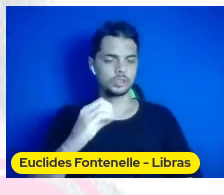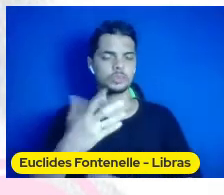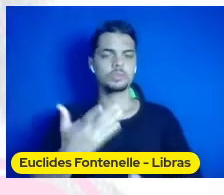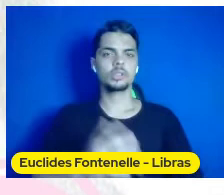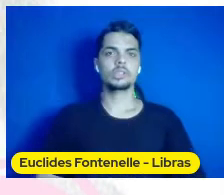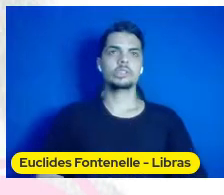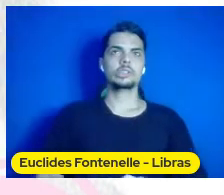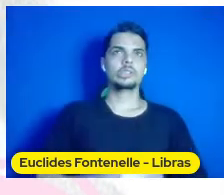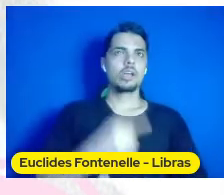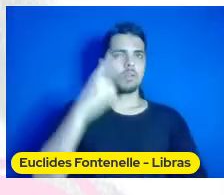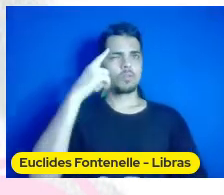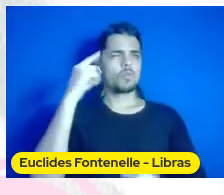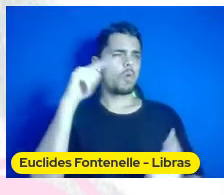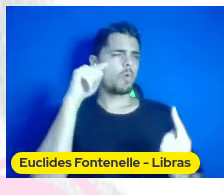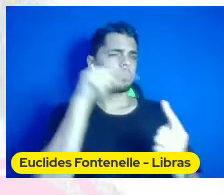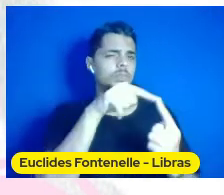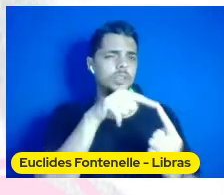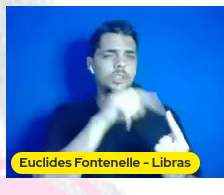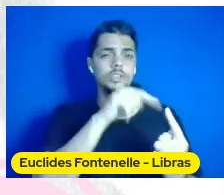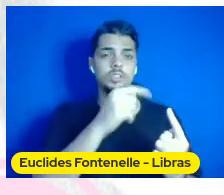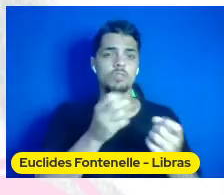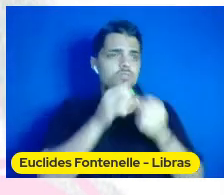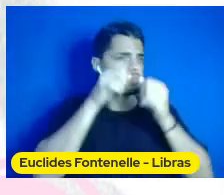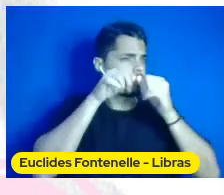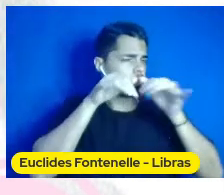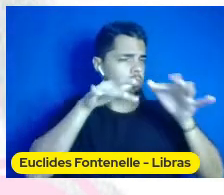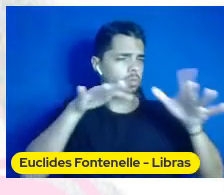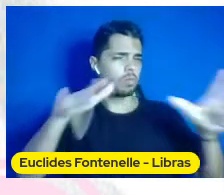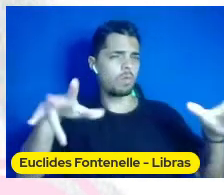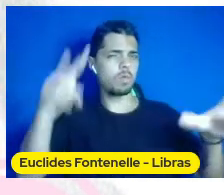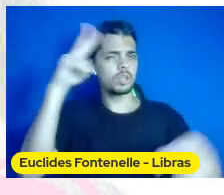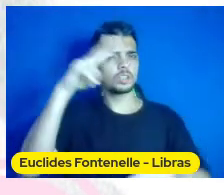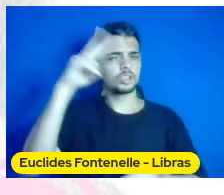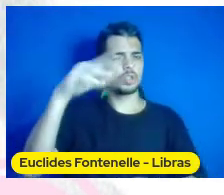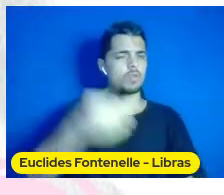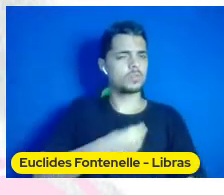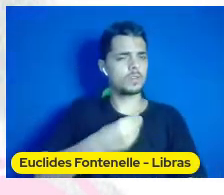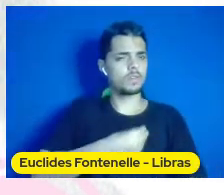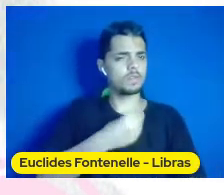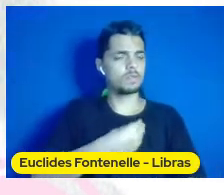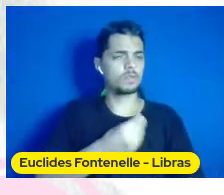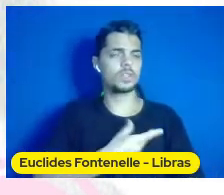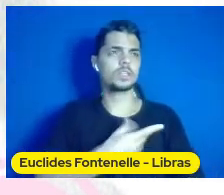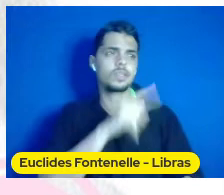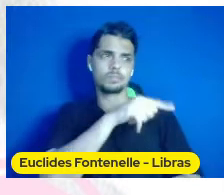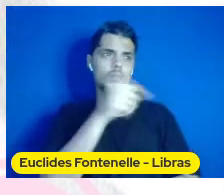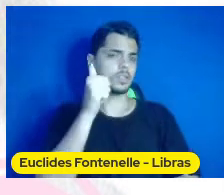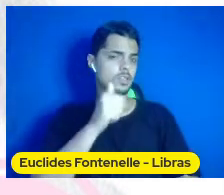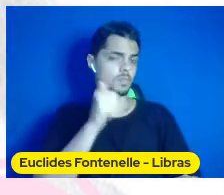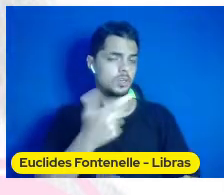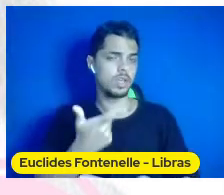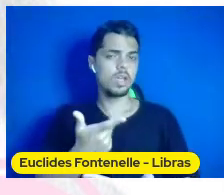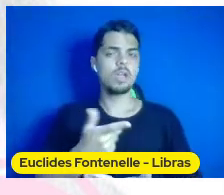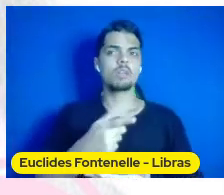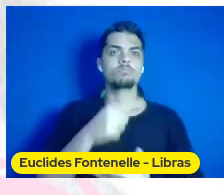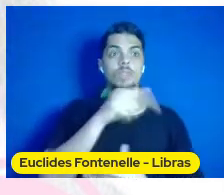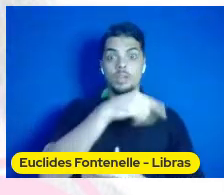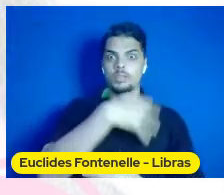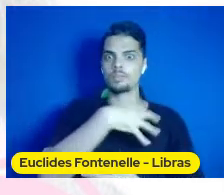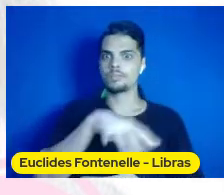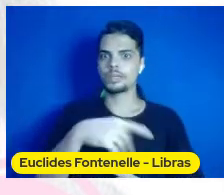né, a vida e a história de Maria Quitéria, uma heroína baiana, né, que participou